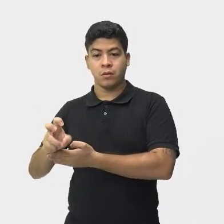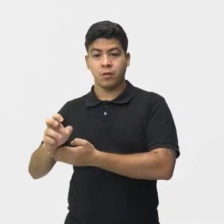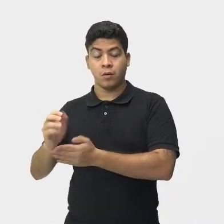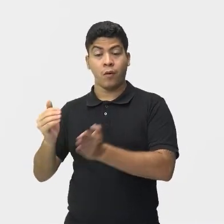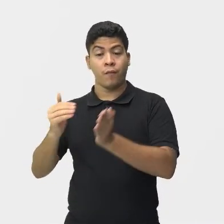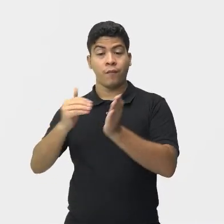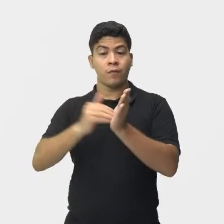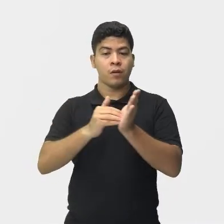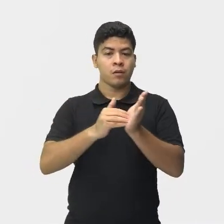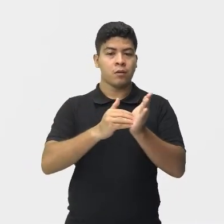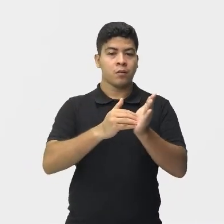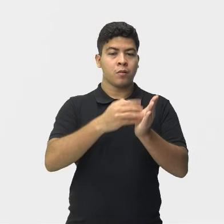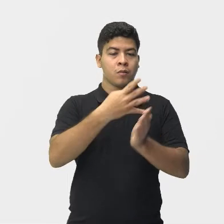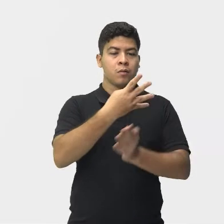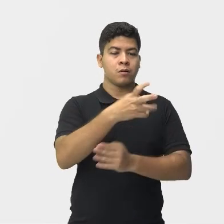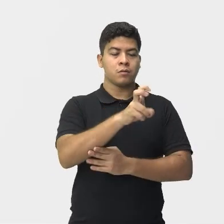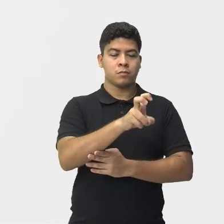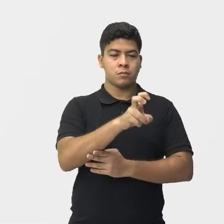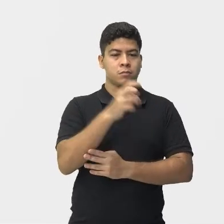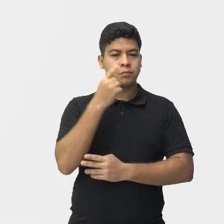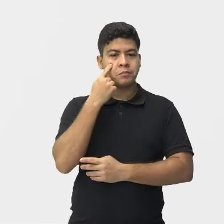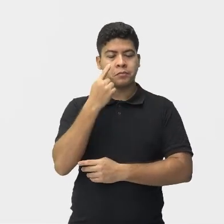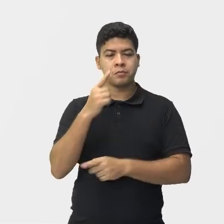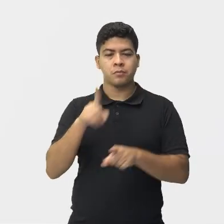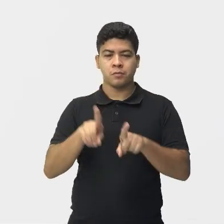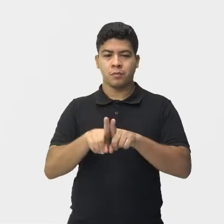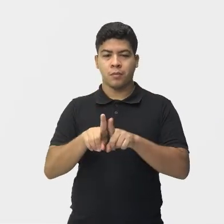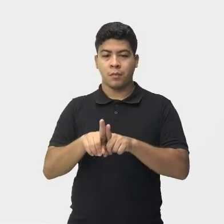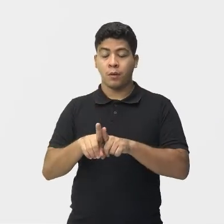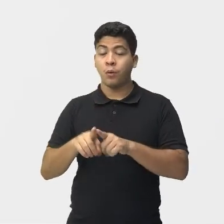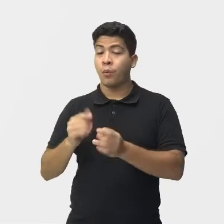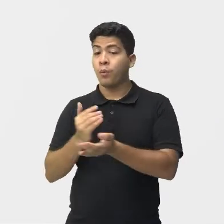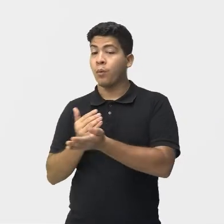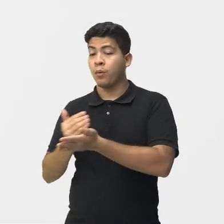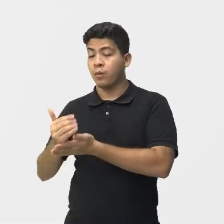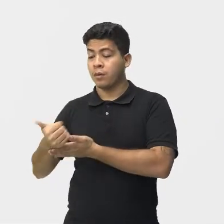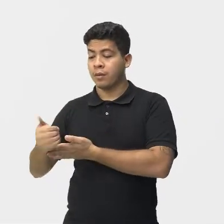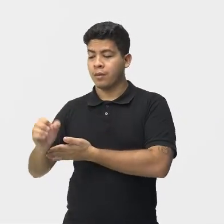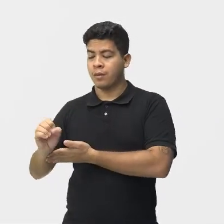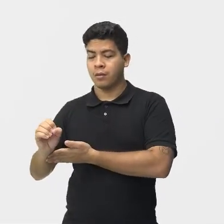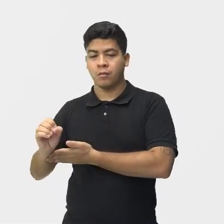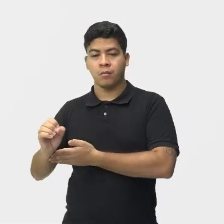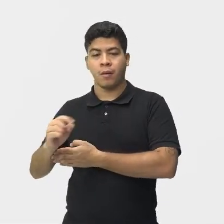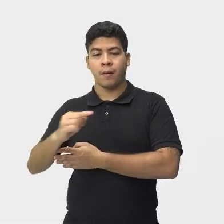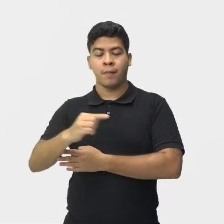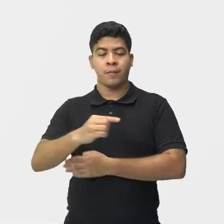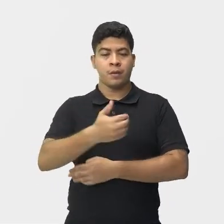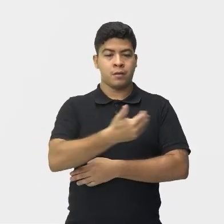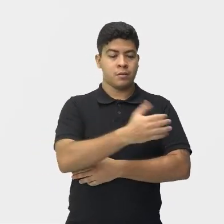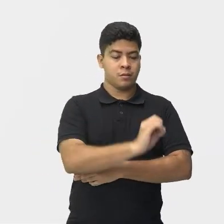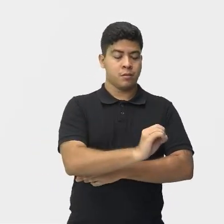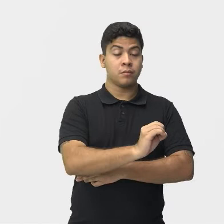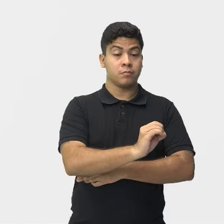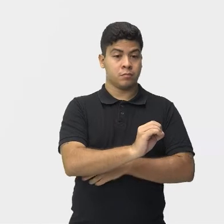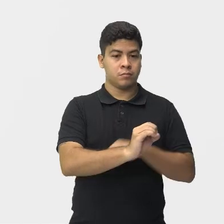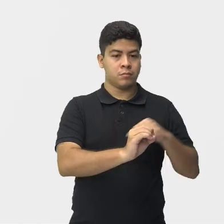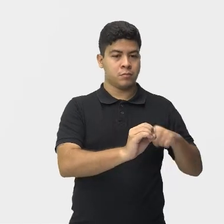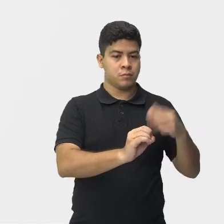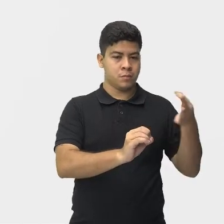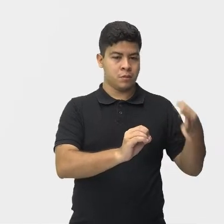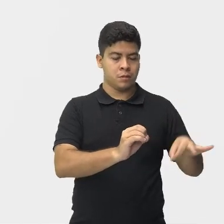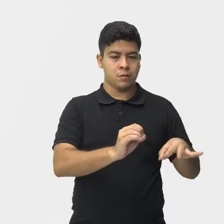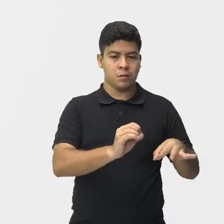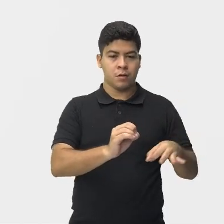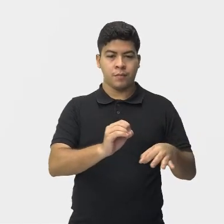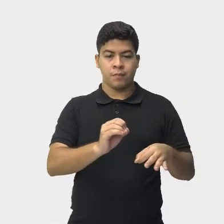a variação do tempo, o tempo final é 10 e o tempo inicial é 0. Quando eu diminuo 45 menos 25 é